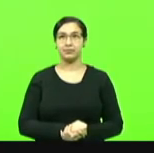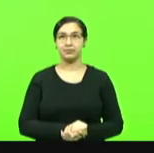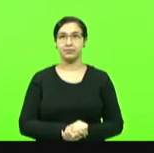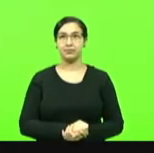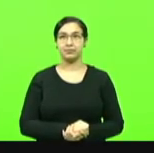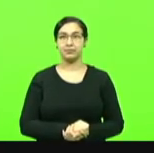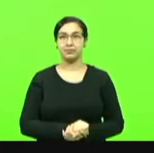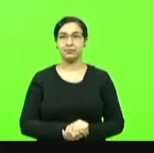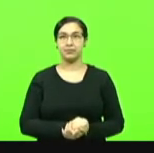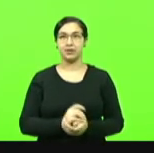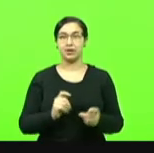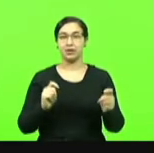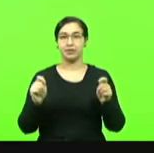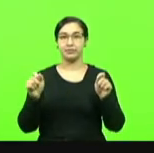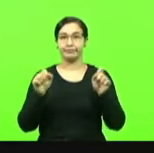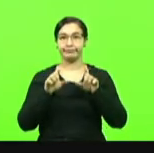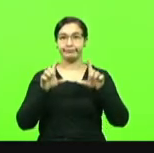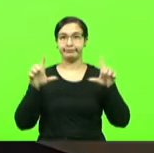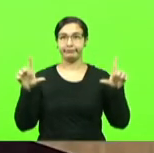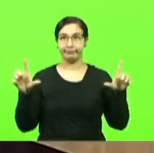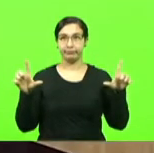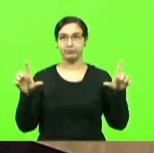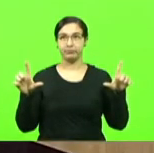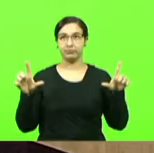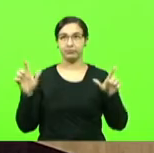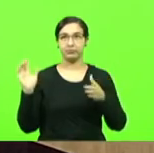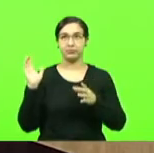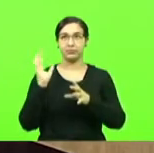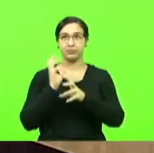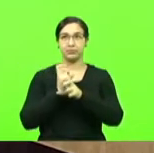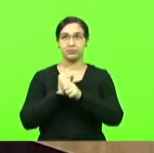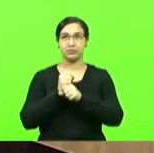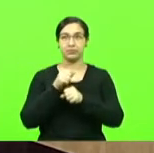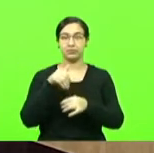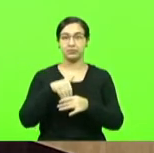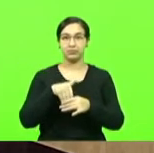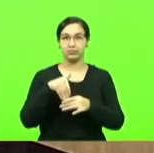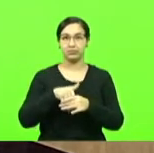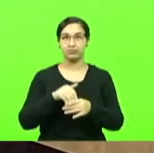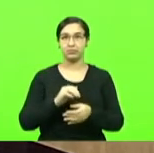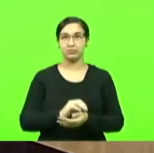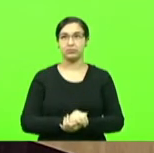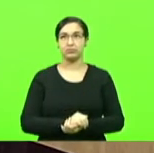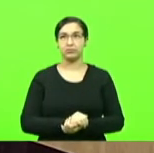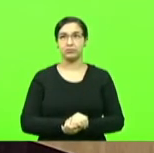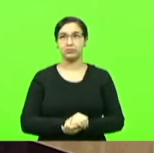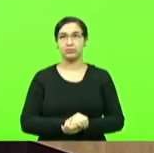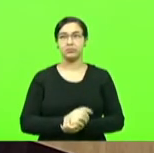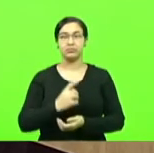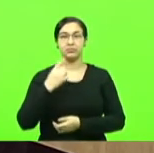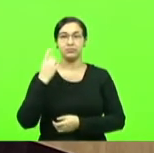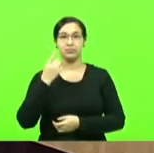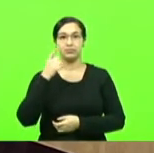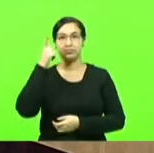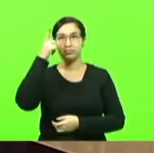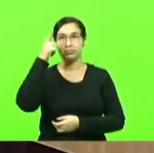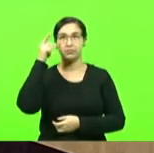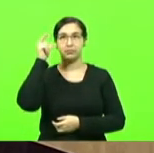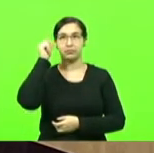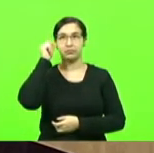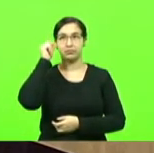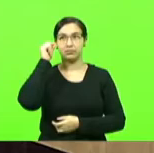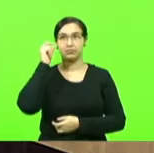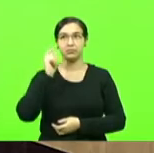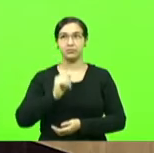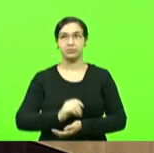Peço a assessoria que abra o painel para que possamos colher os votos virtuais. Como vota a deputada Dirce Ederscheidt.